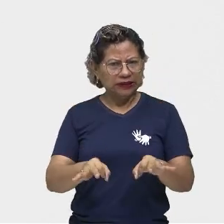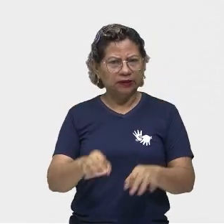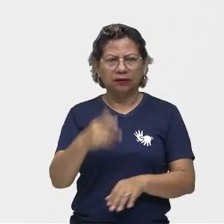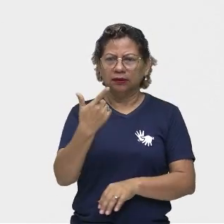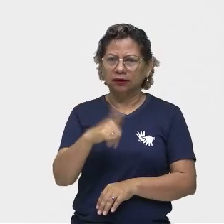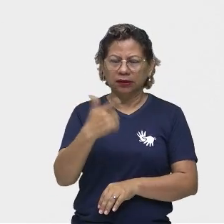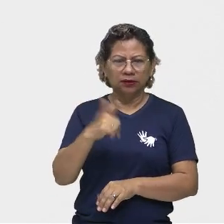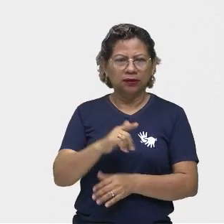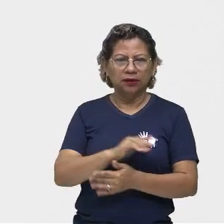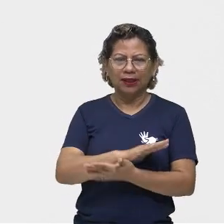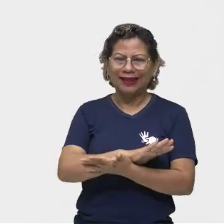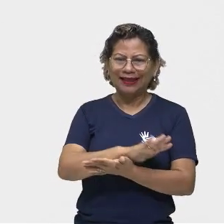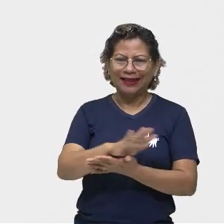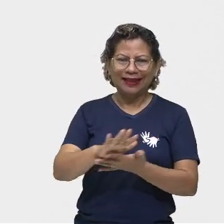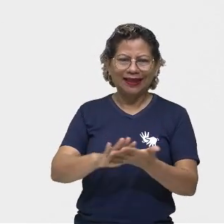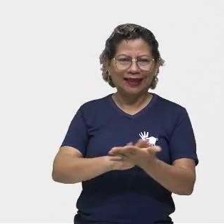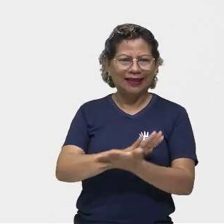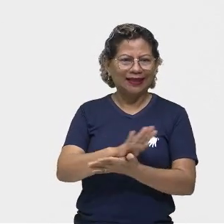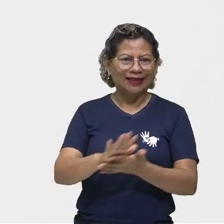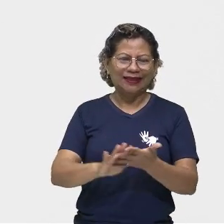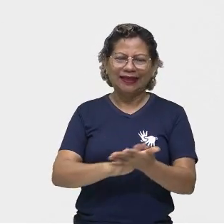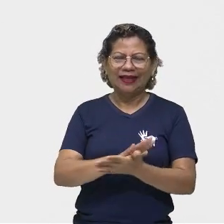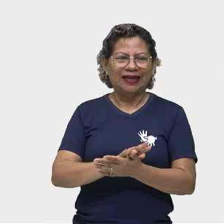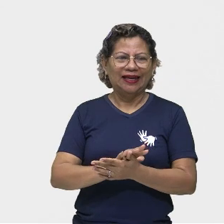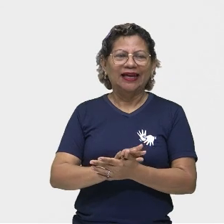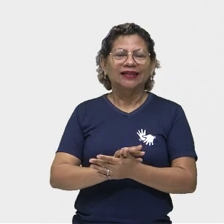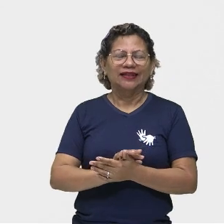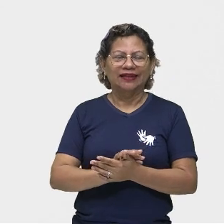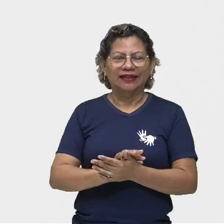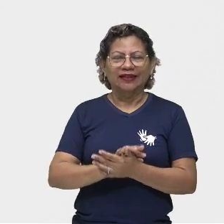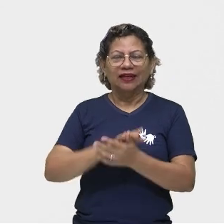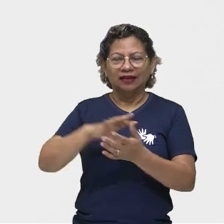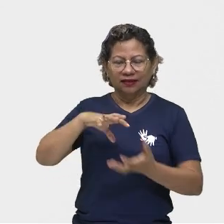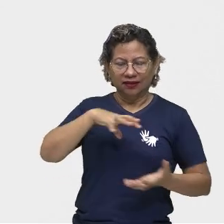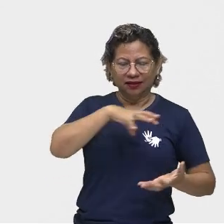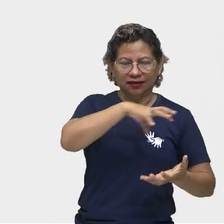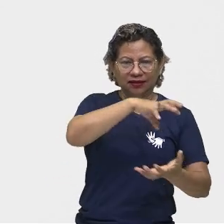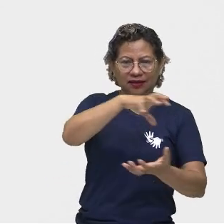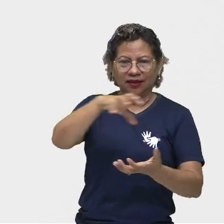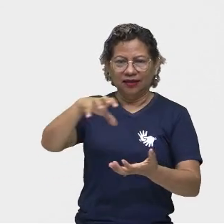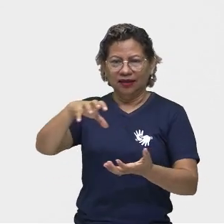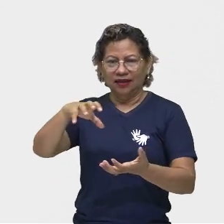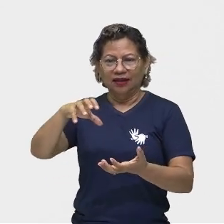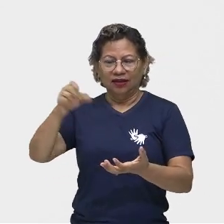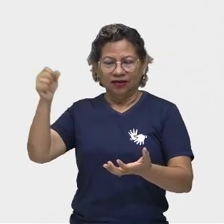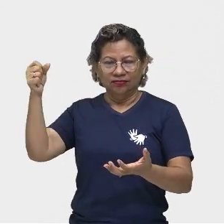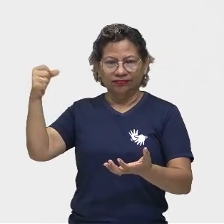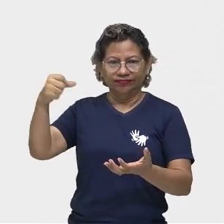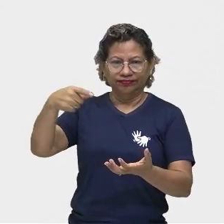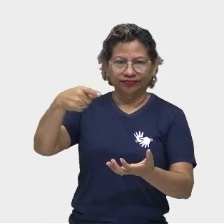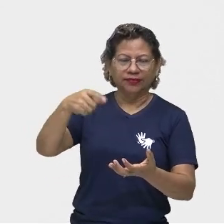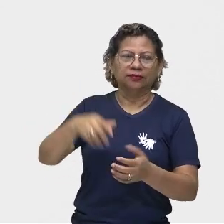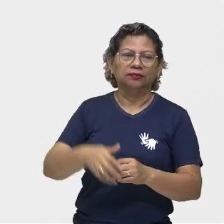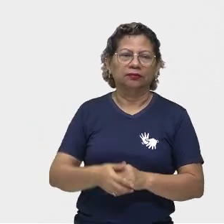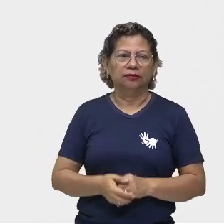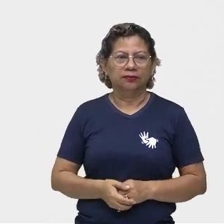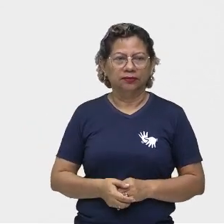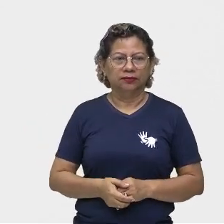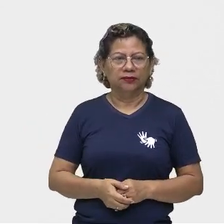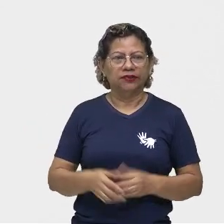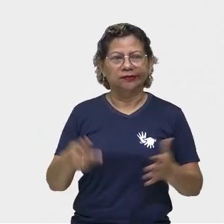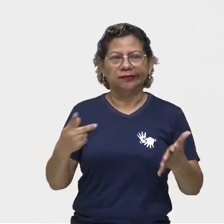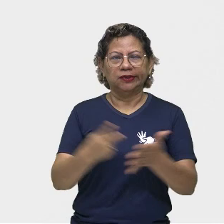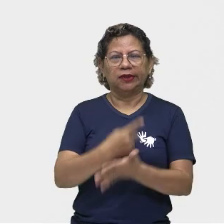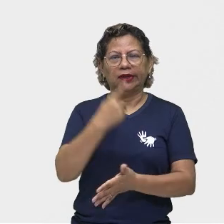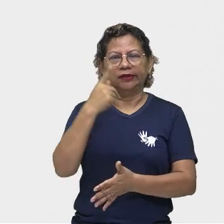têm nenhuma relação com o efeito estufa. Por isso, a opção está errada ao apontar uma desvantagem